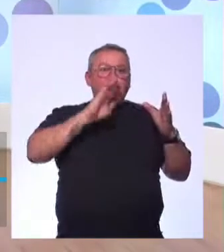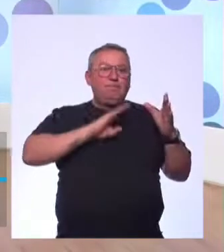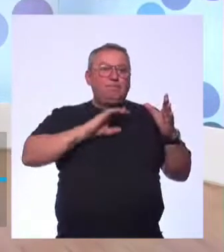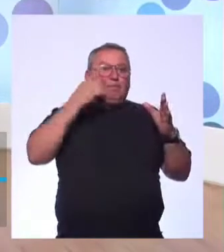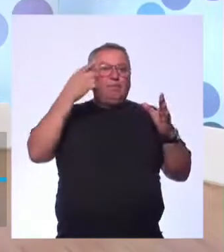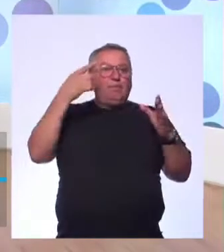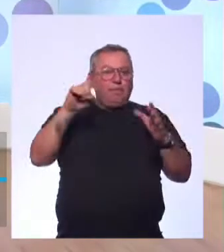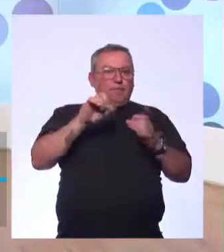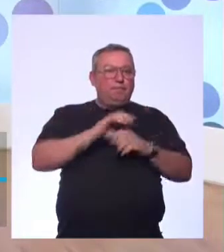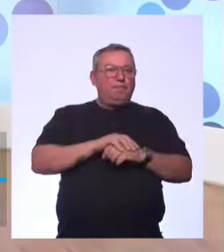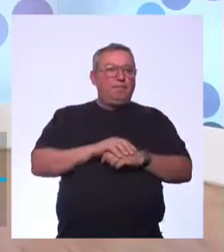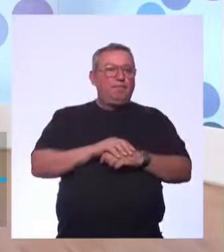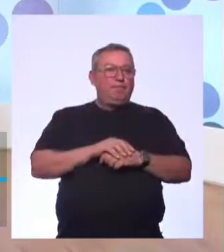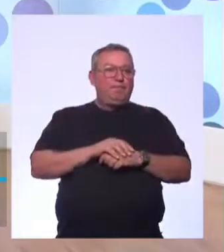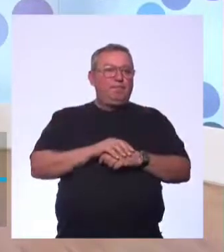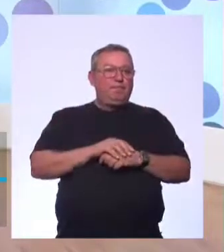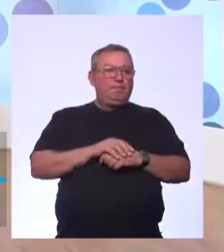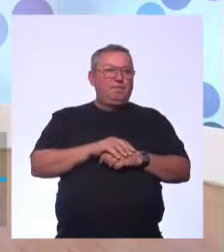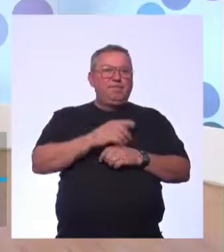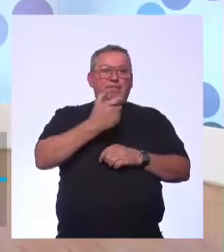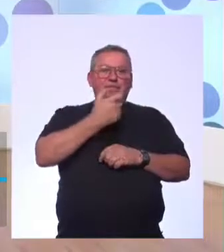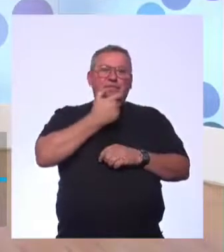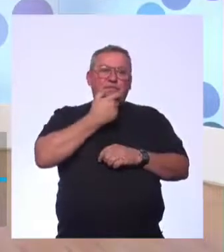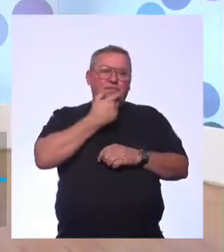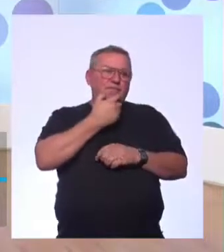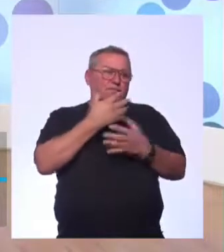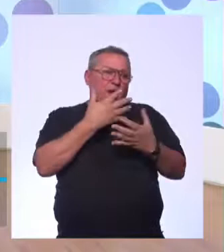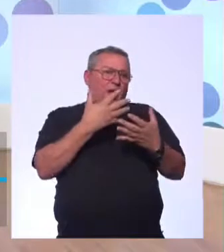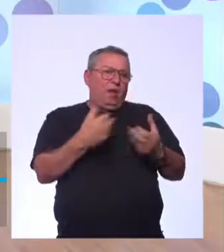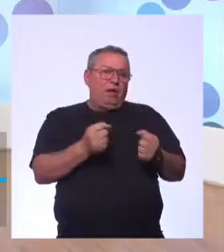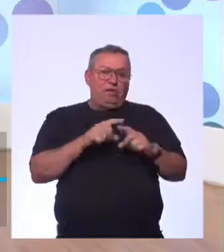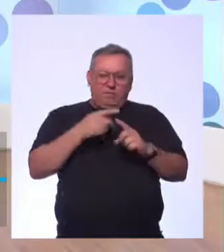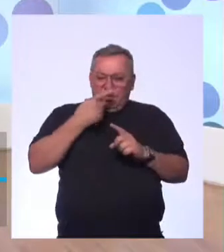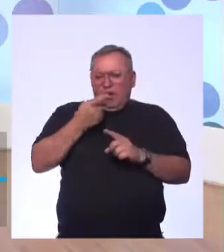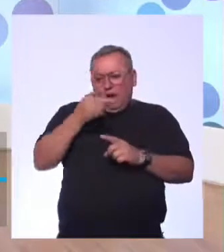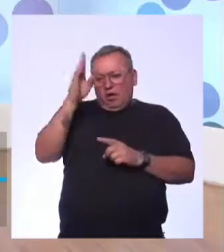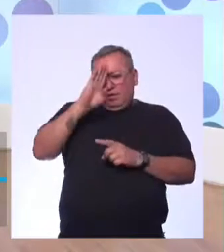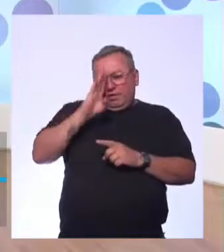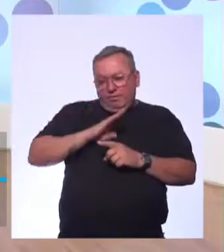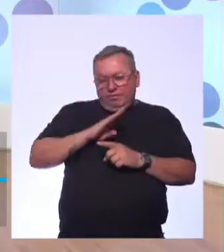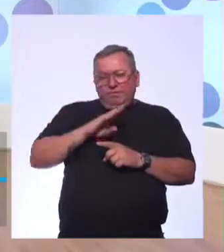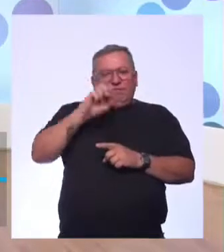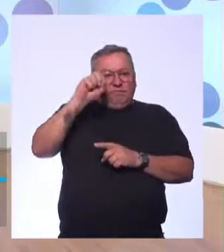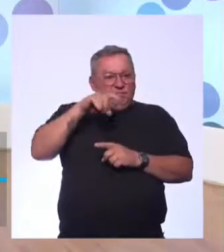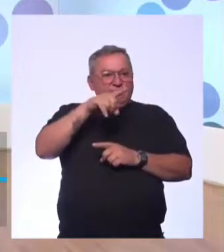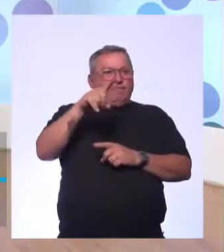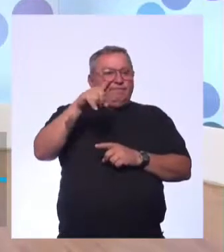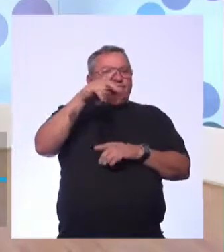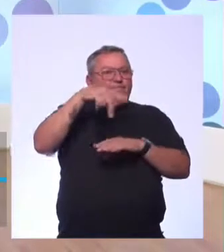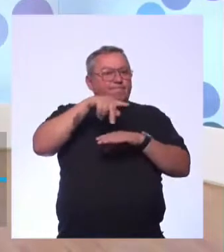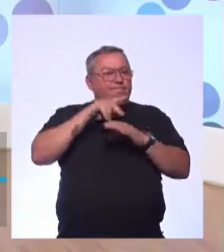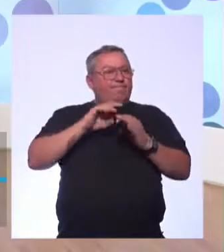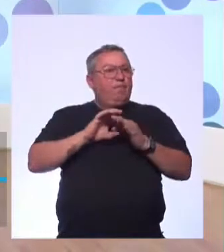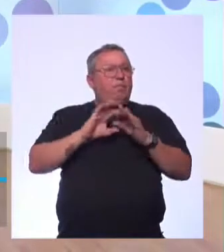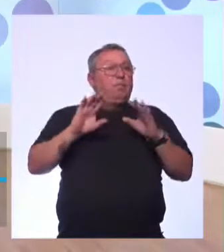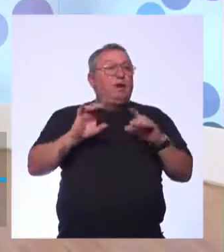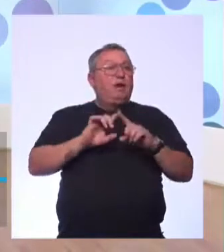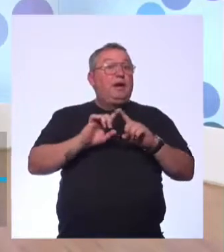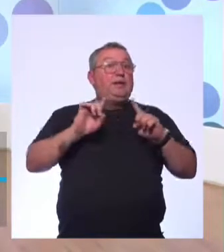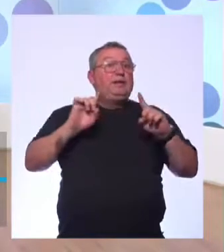dos países a reconhecer. A Inglaterra ela até reconhece, olha, Brasil, vou reconhecer você como uma nação